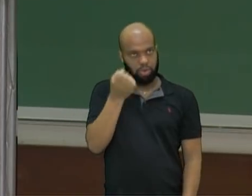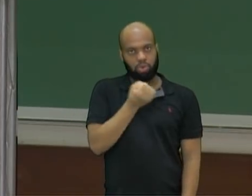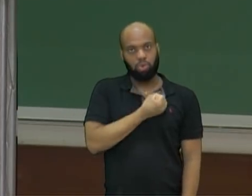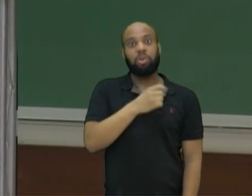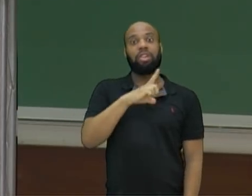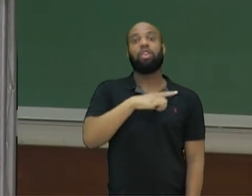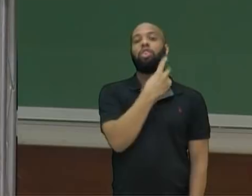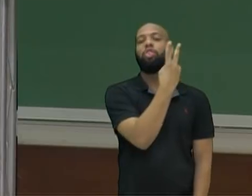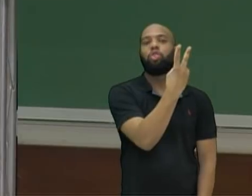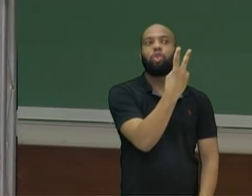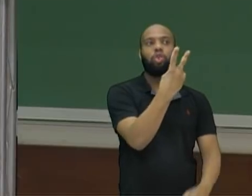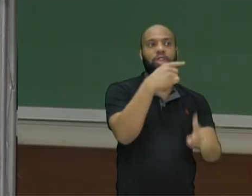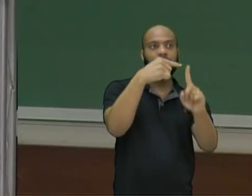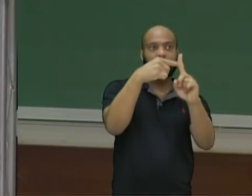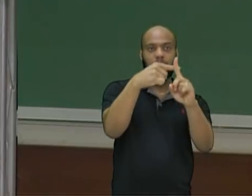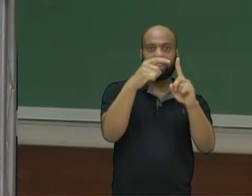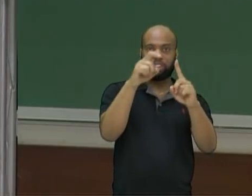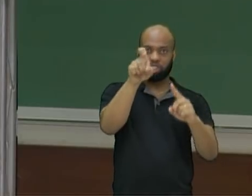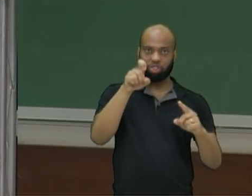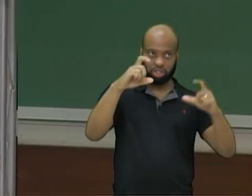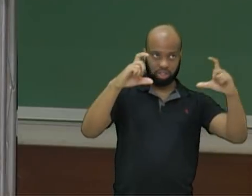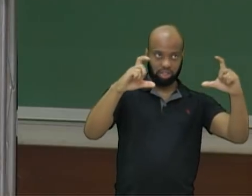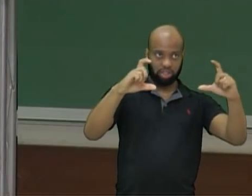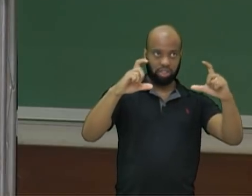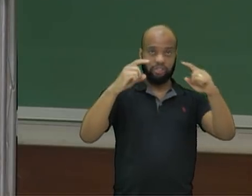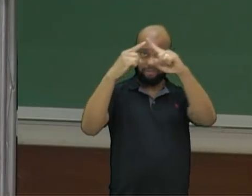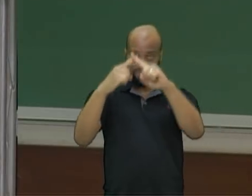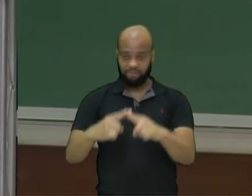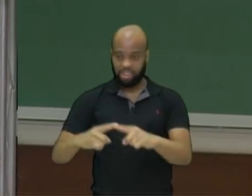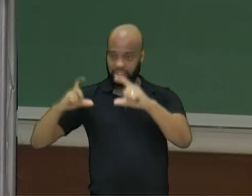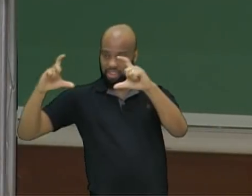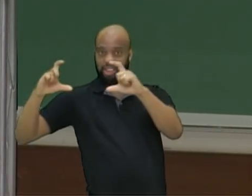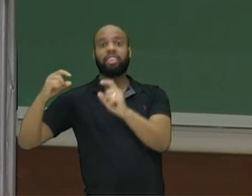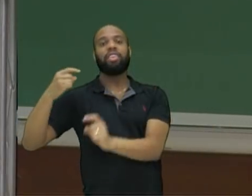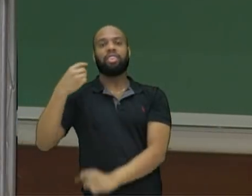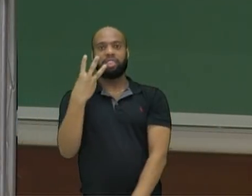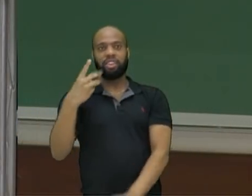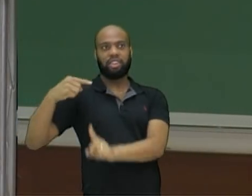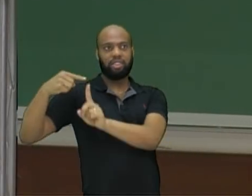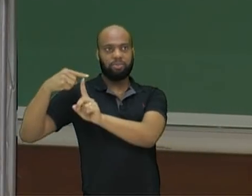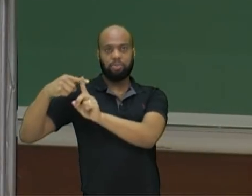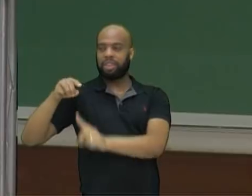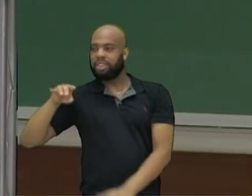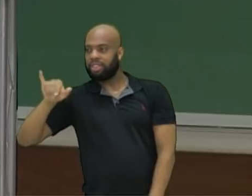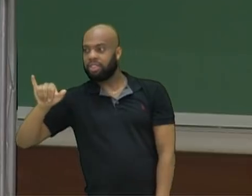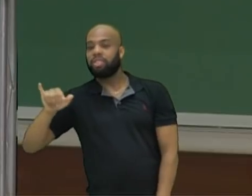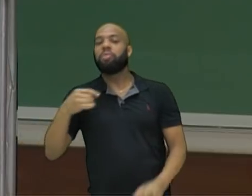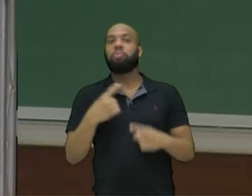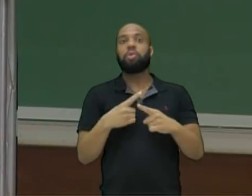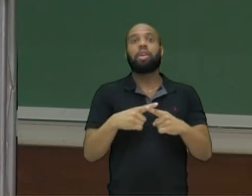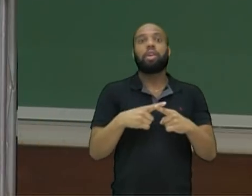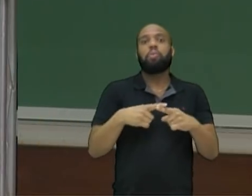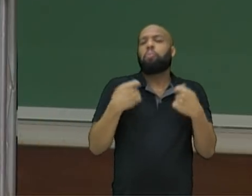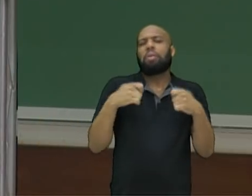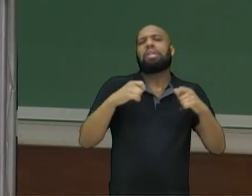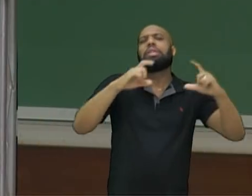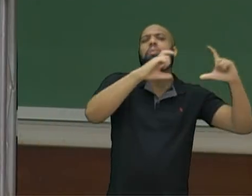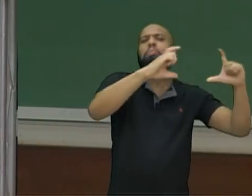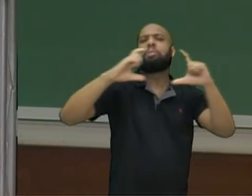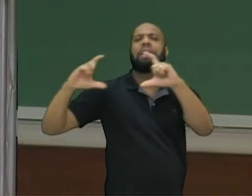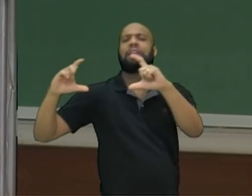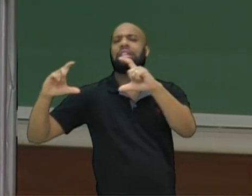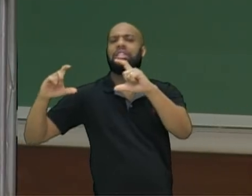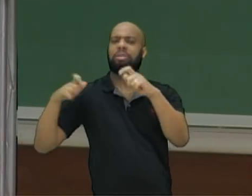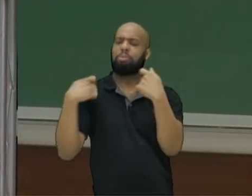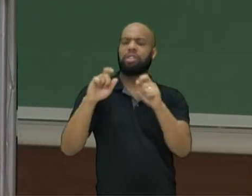mais x multiplicando por 3 mais y. Então, veja, se eu não colocar esses parênteses nessas